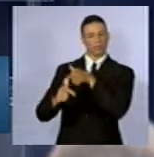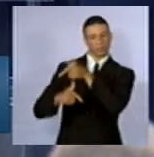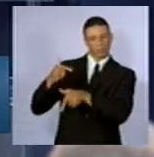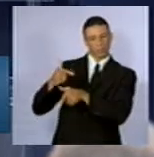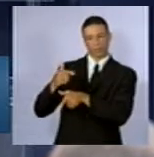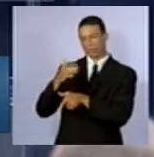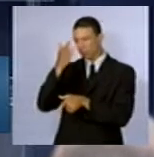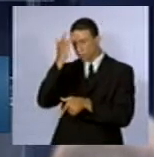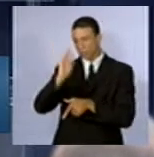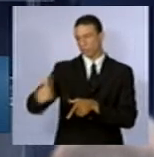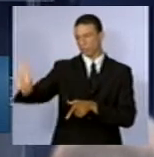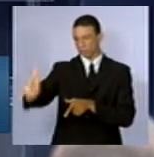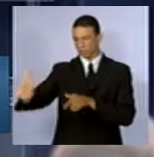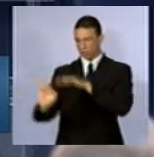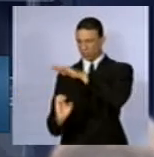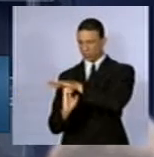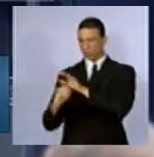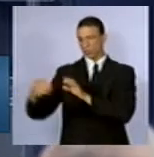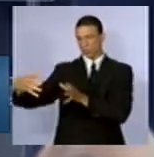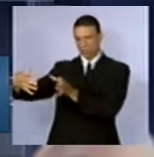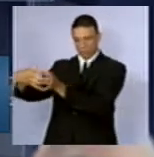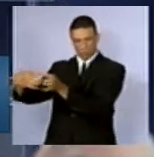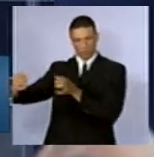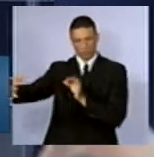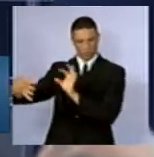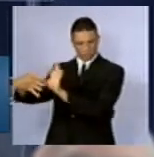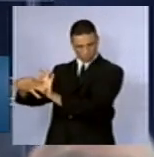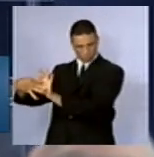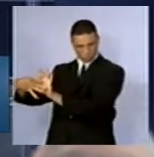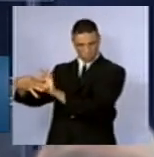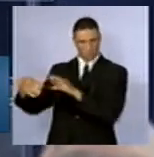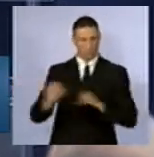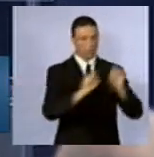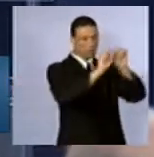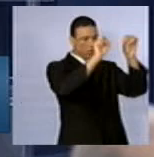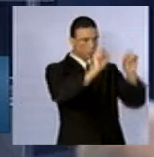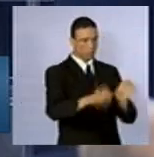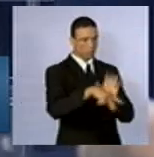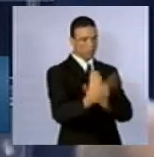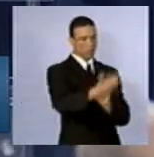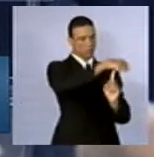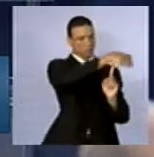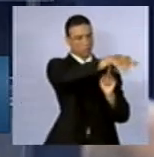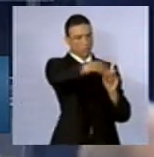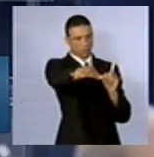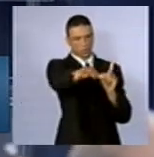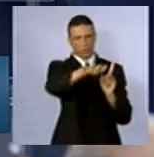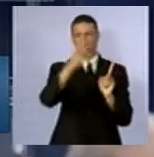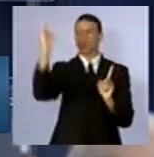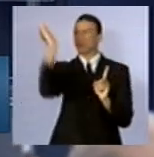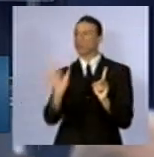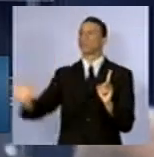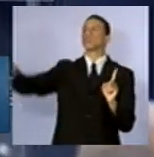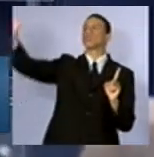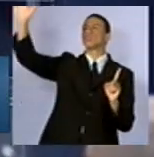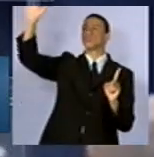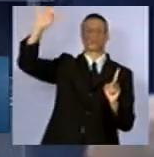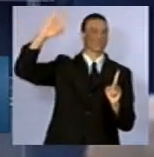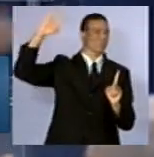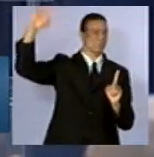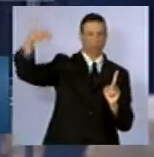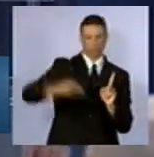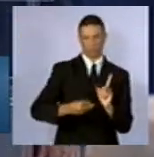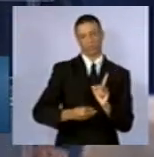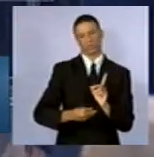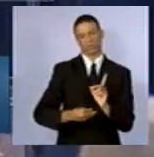consumidores daquela distribuidora E no caso do sistema de transmissão é por consumidores de todo o Brasil então essa é uma